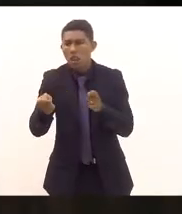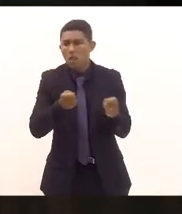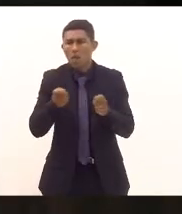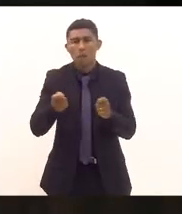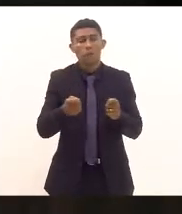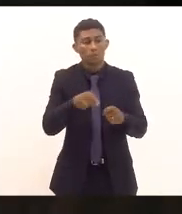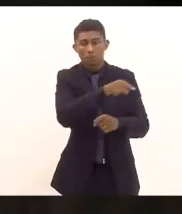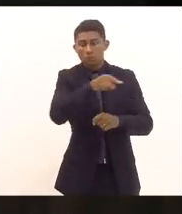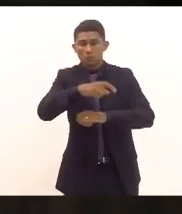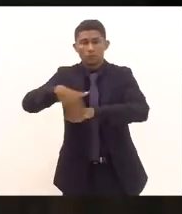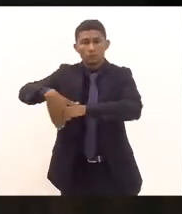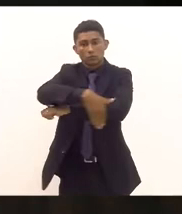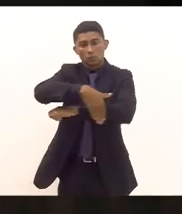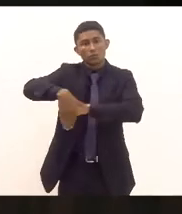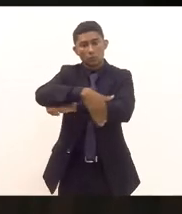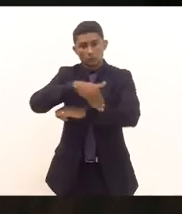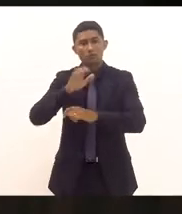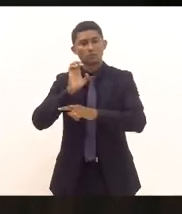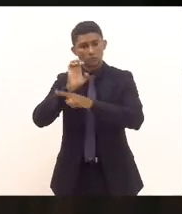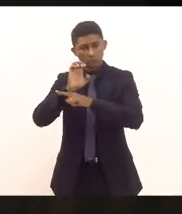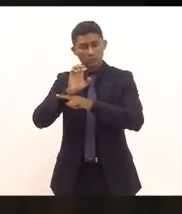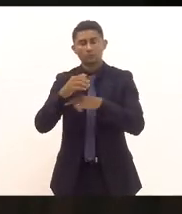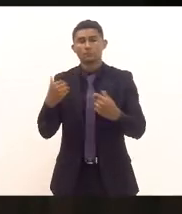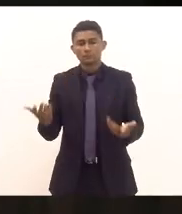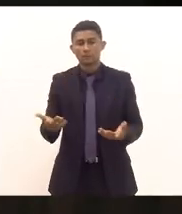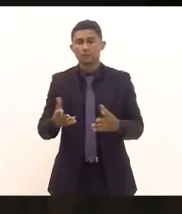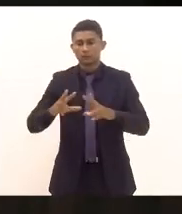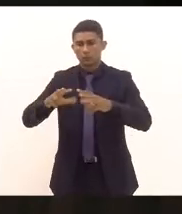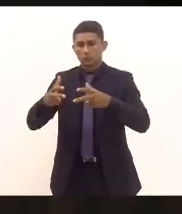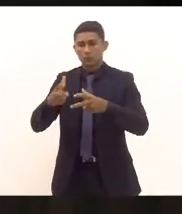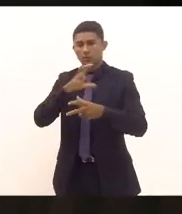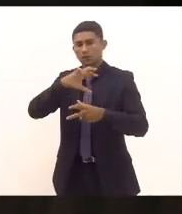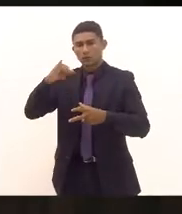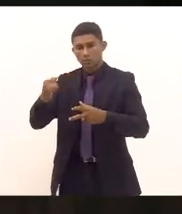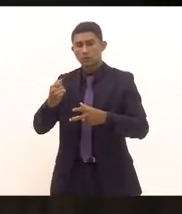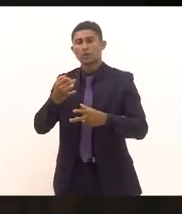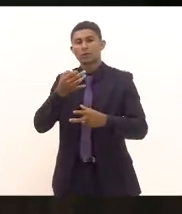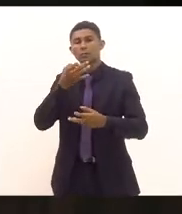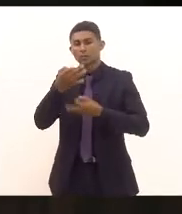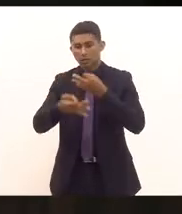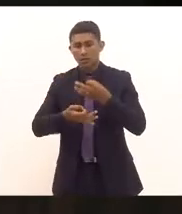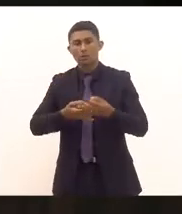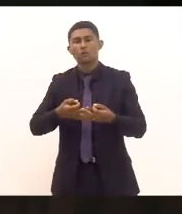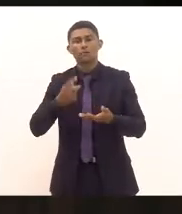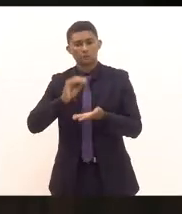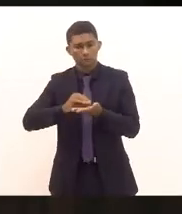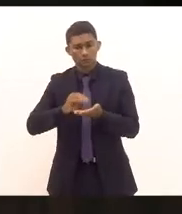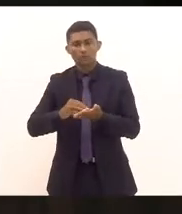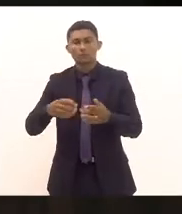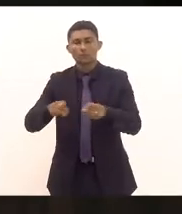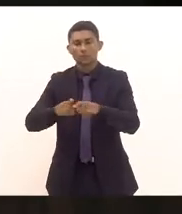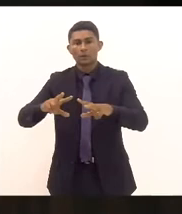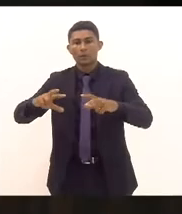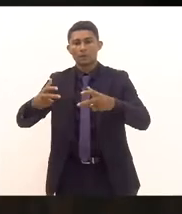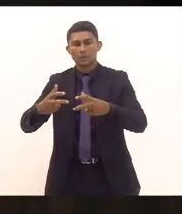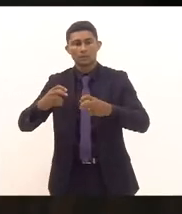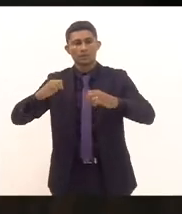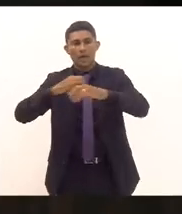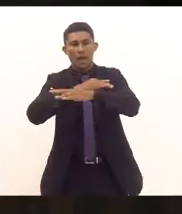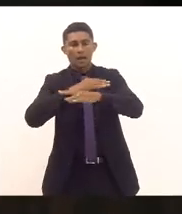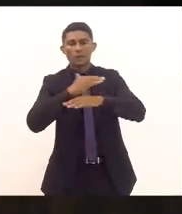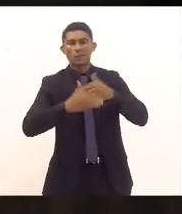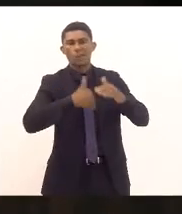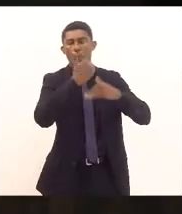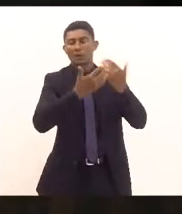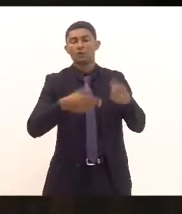concedidas estaduais Penedo de pareceres das comissões de condição Justiça de transporte e as outras municipais de desenvolvimento